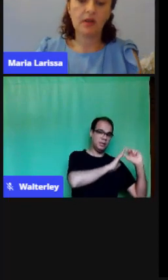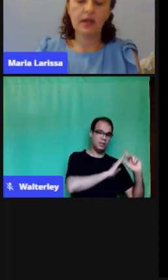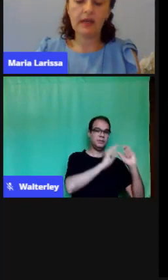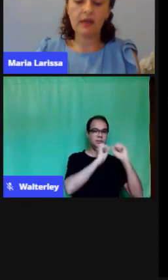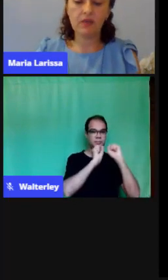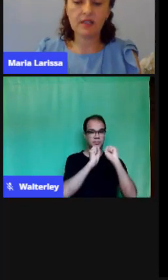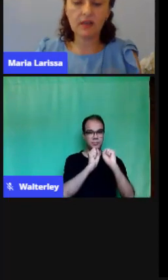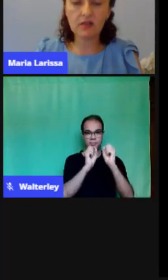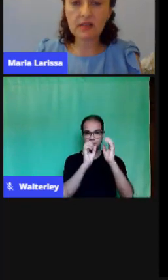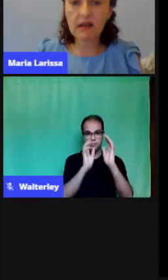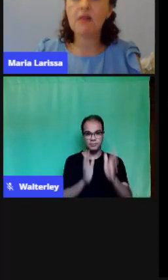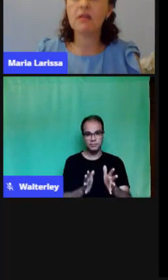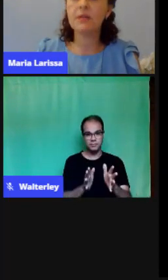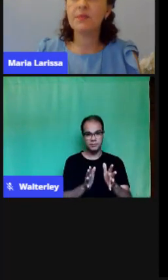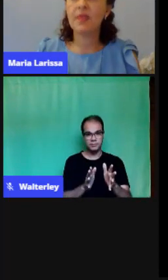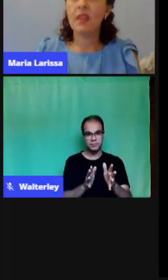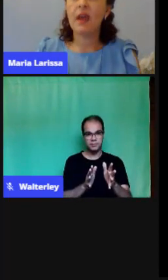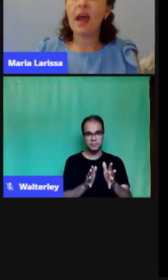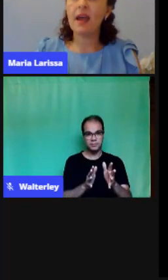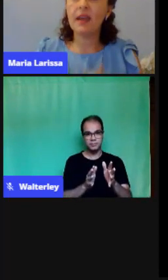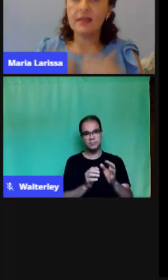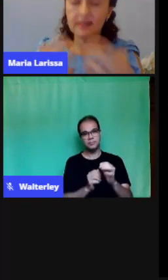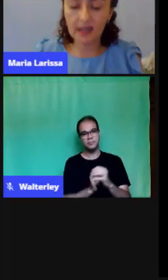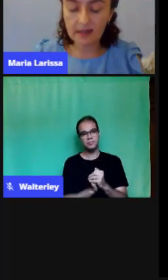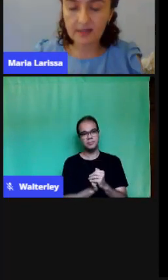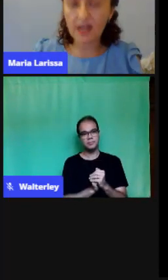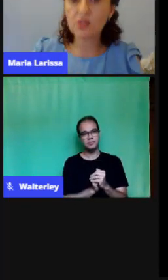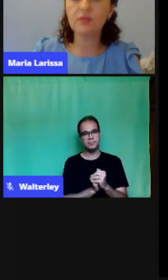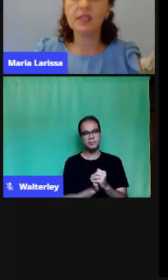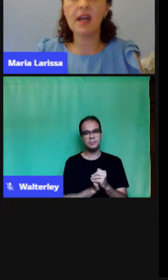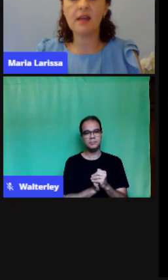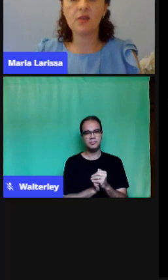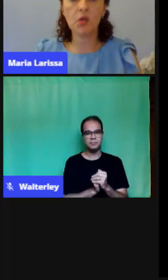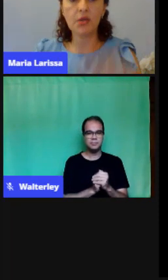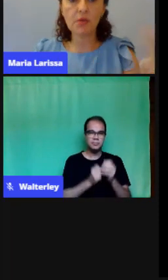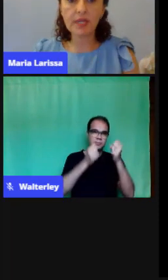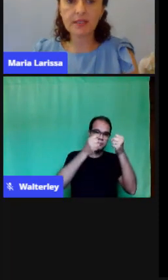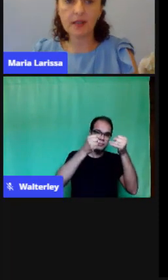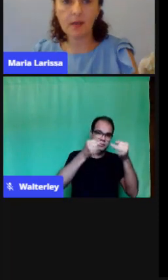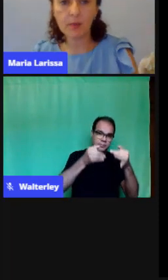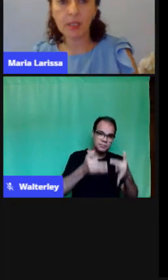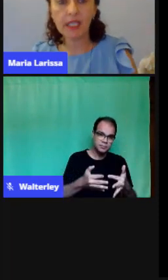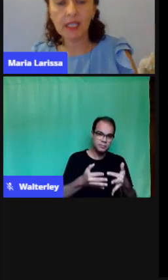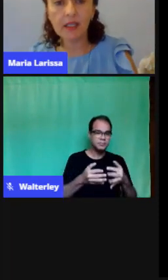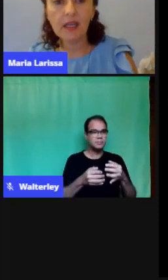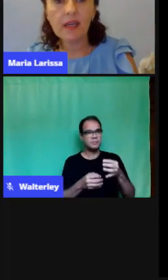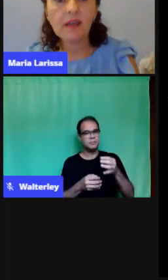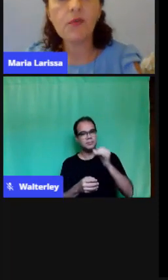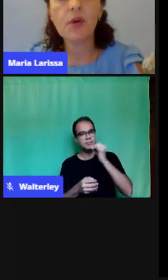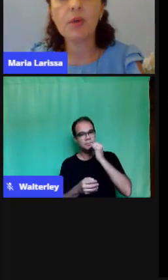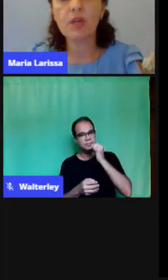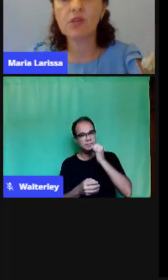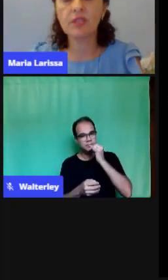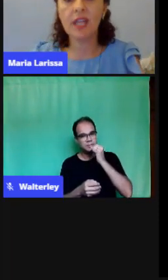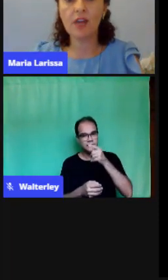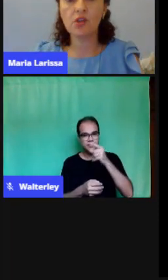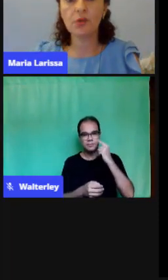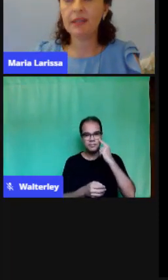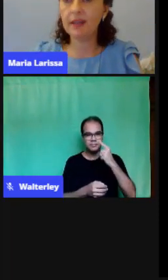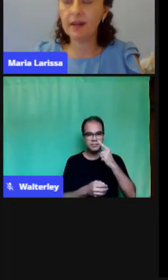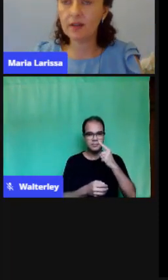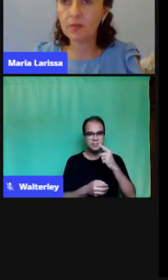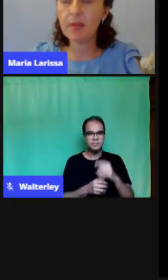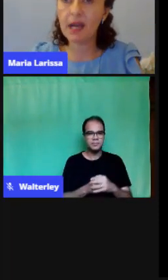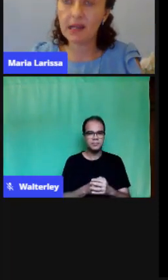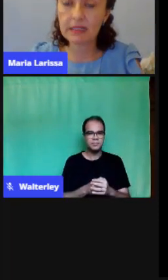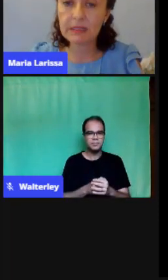podemos fazer a nossa aula, realizar atividades. Eu coloquei um exemplo aqui, que foi uma atividade